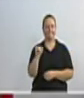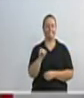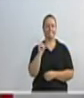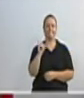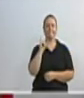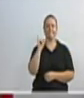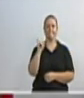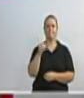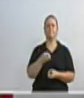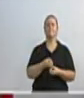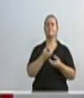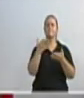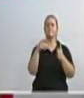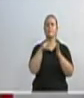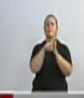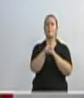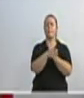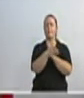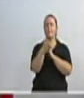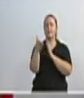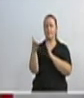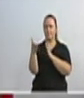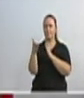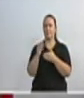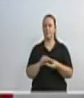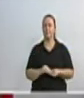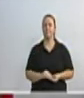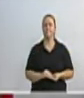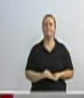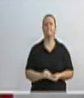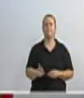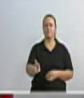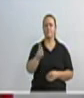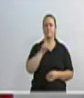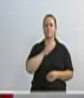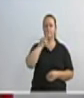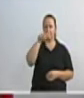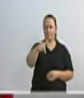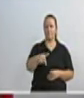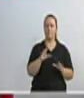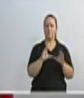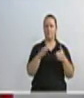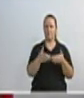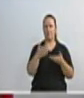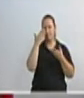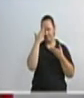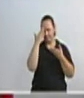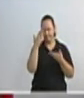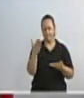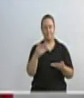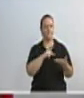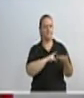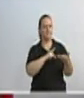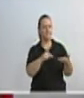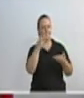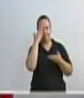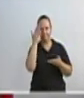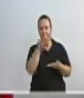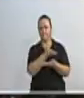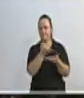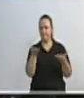E eu queria deixar essa pergunta para vocês e que vocês respondessem aqui para a nossa comunidade. Muito obrigado, senhor presidente. Obrigado a